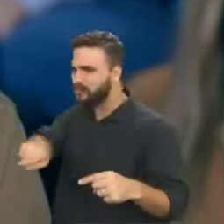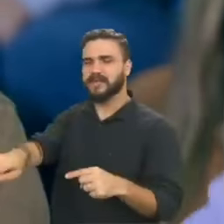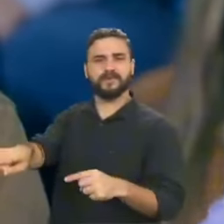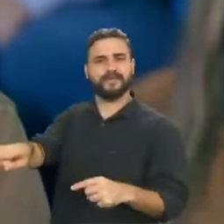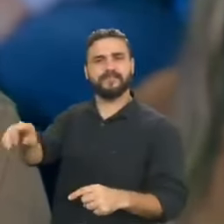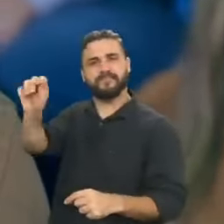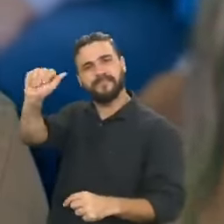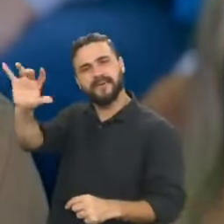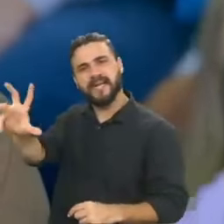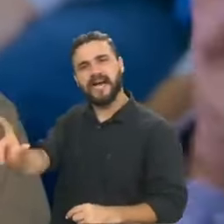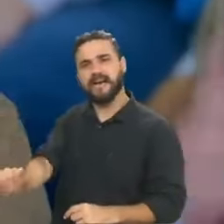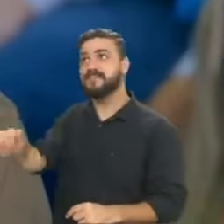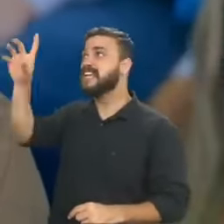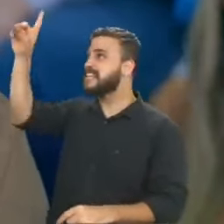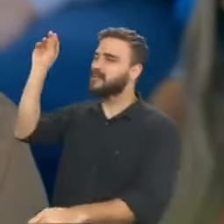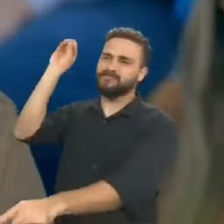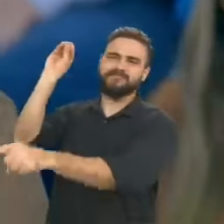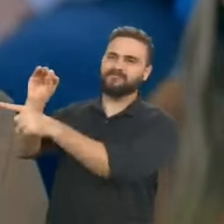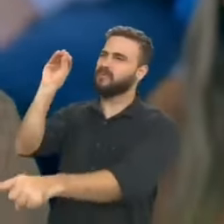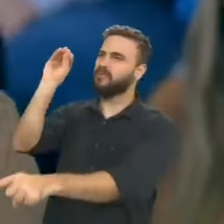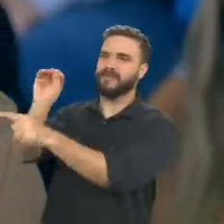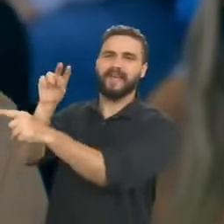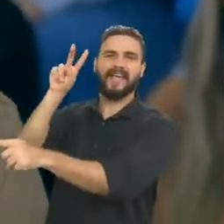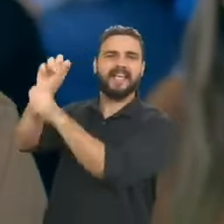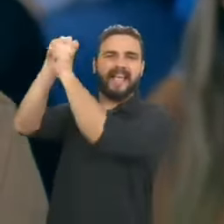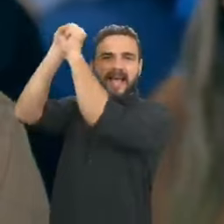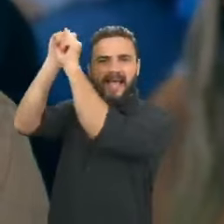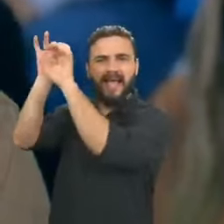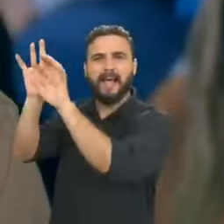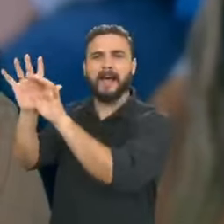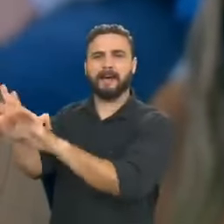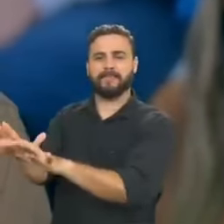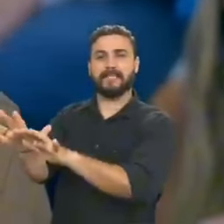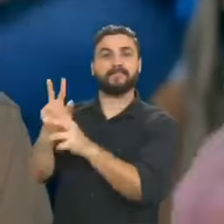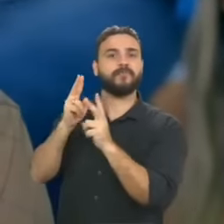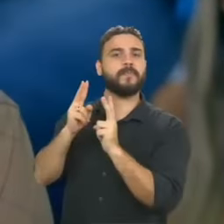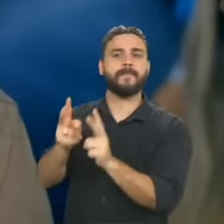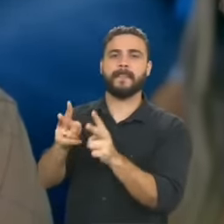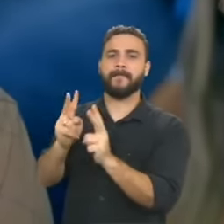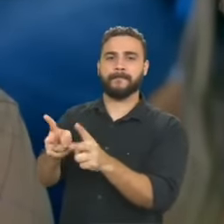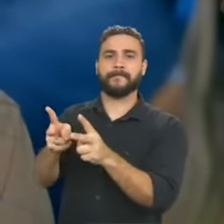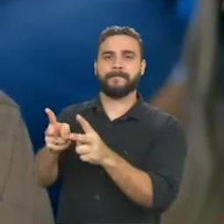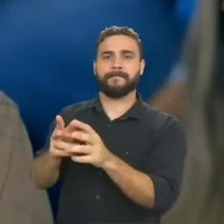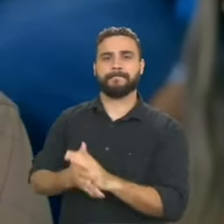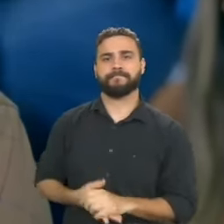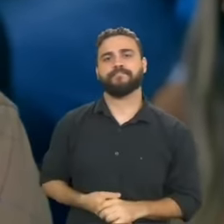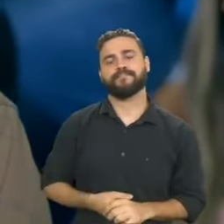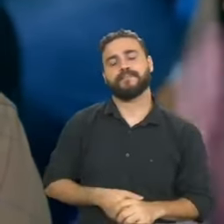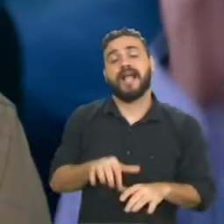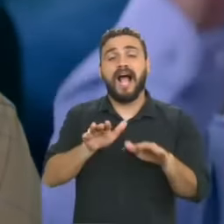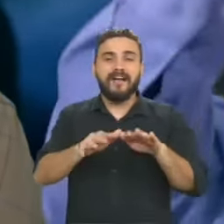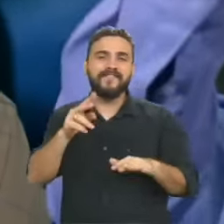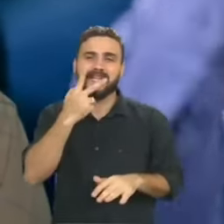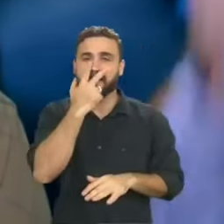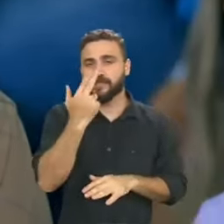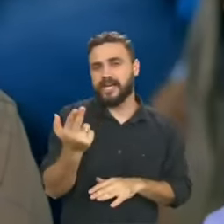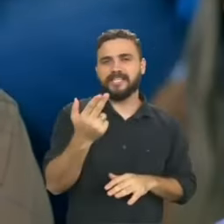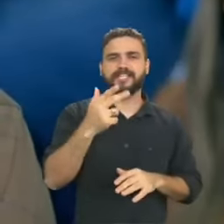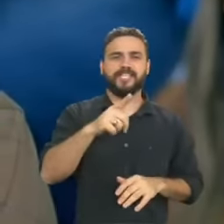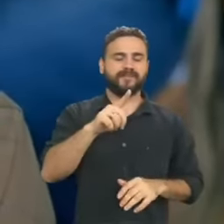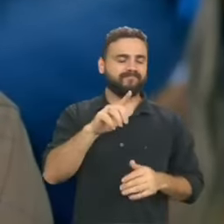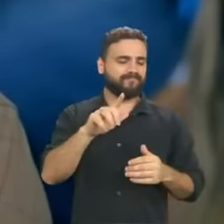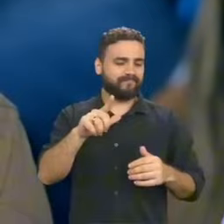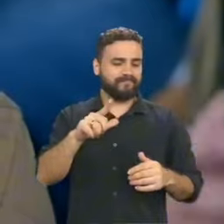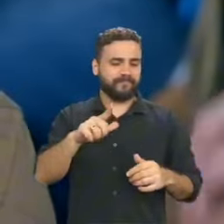mas o que nós temos é maravilhoso, não é? Eu digo sempre, a gente acha que não tem nada, mas quando a gente bota o pé